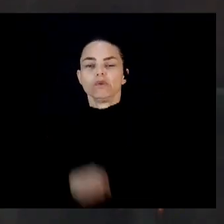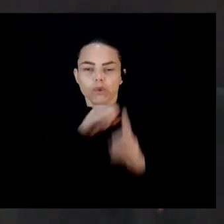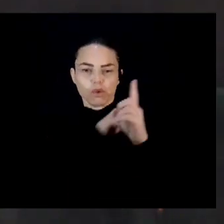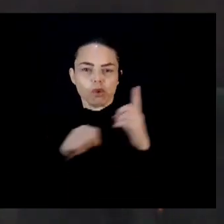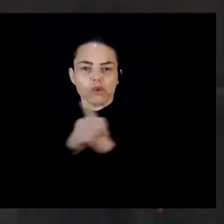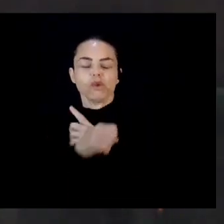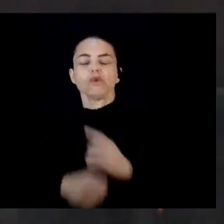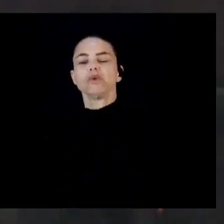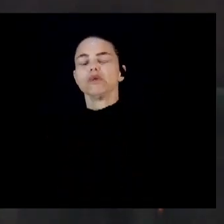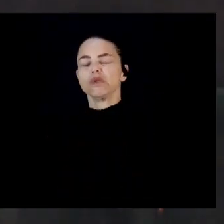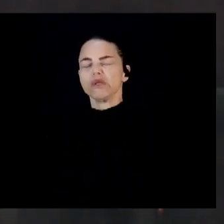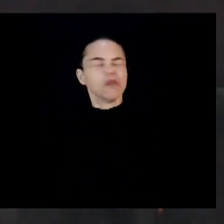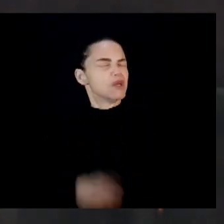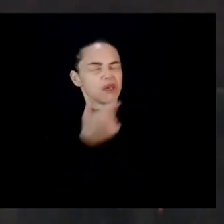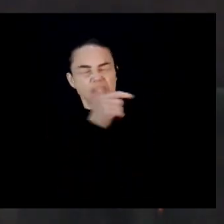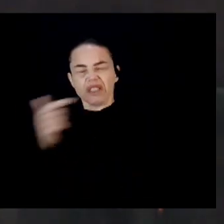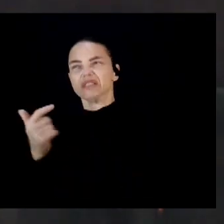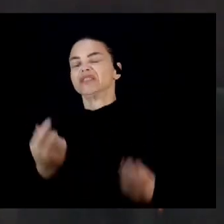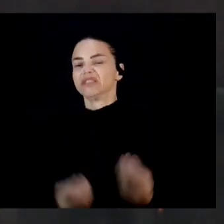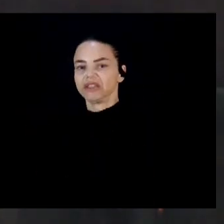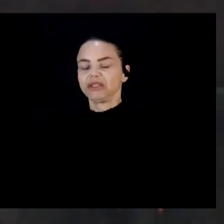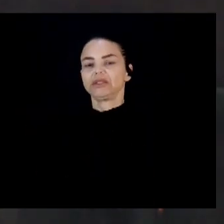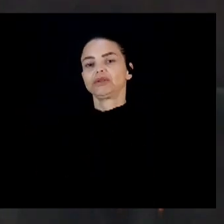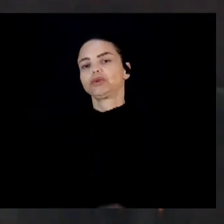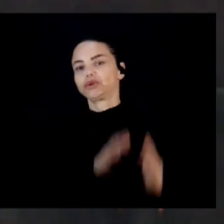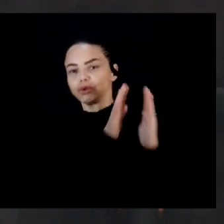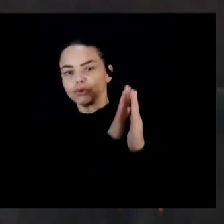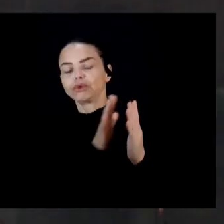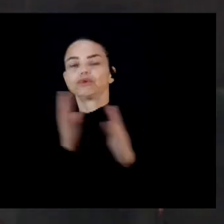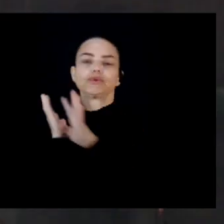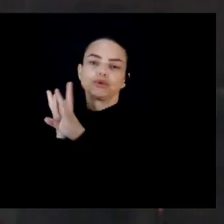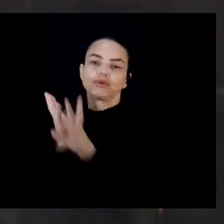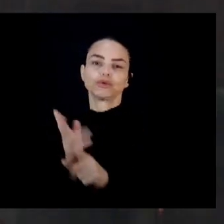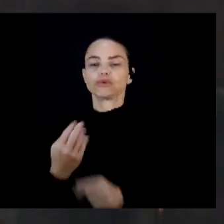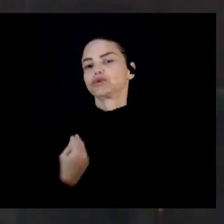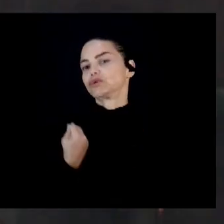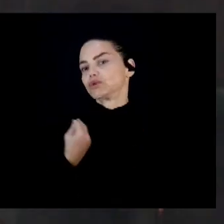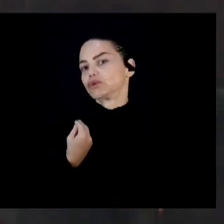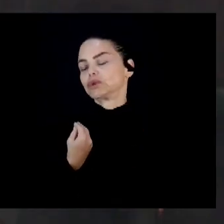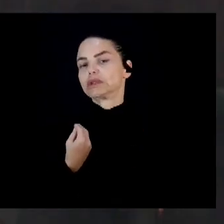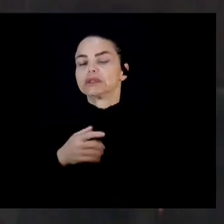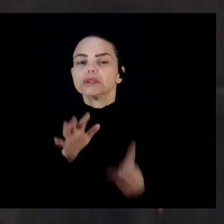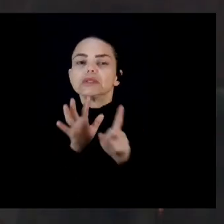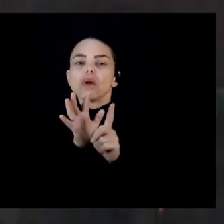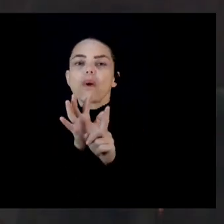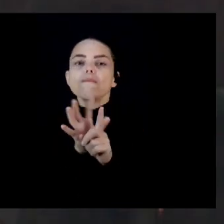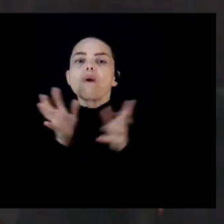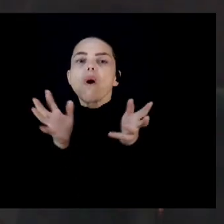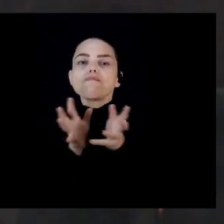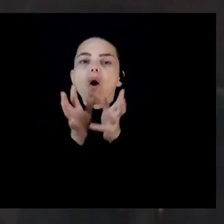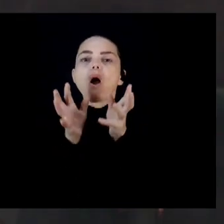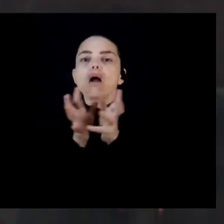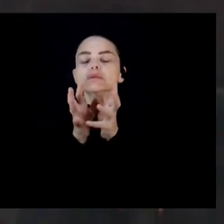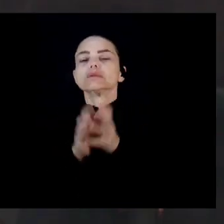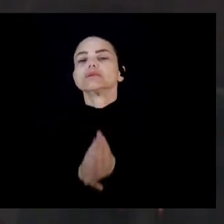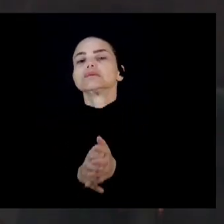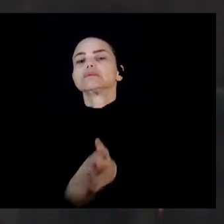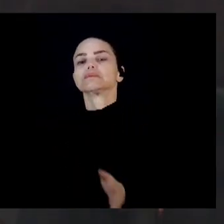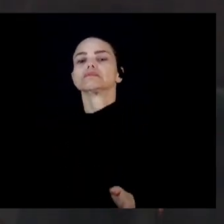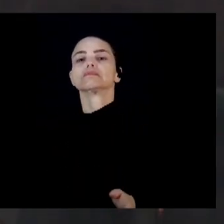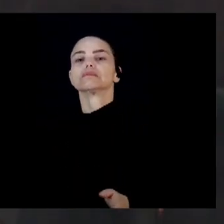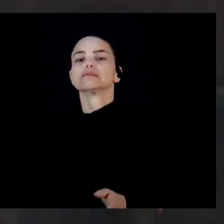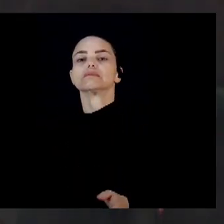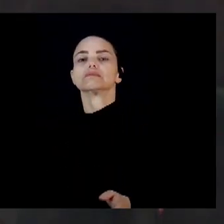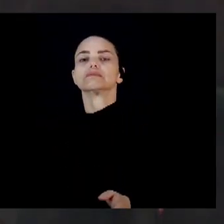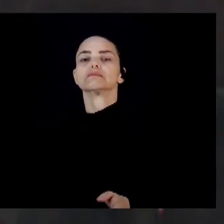você não teve durante a sua trajetória de vida, aquele estímulo, aquela situação em que vamos